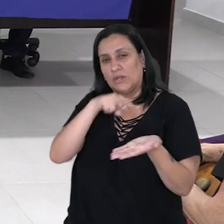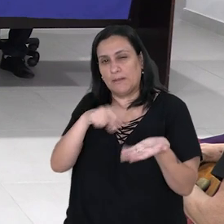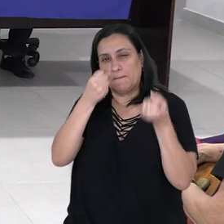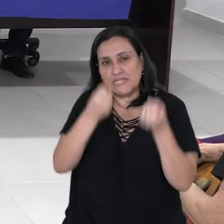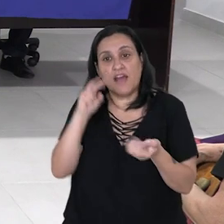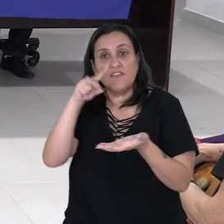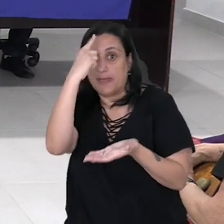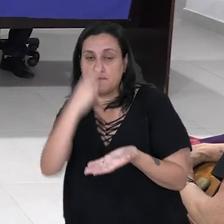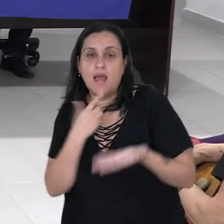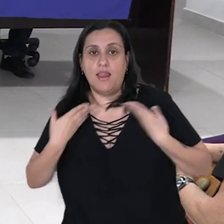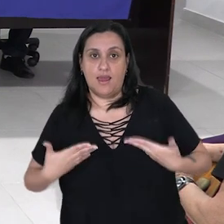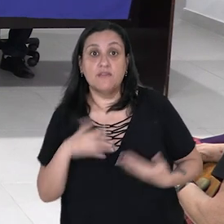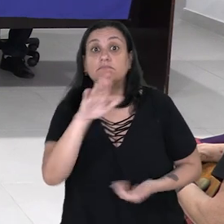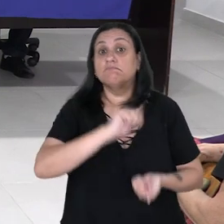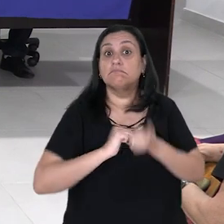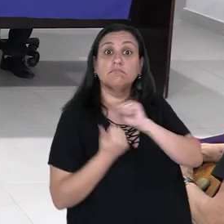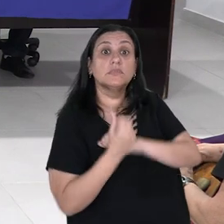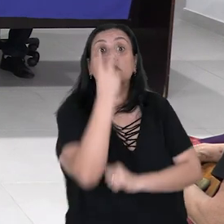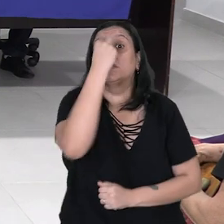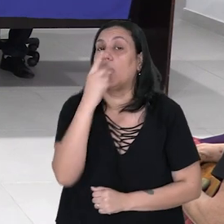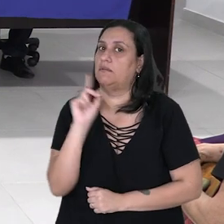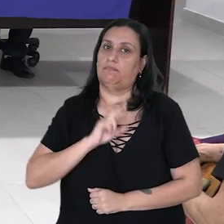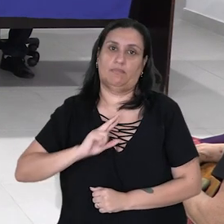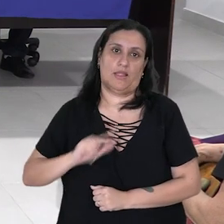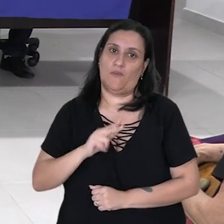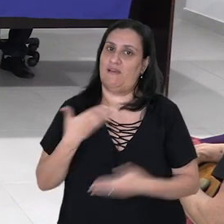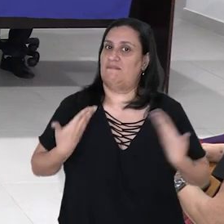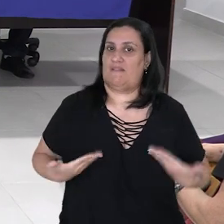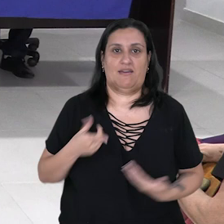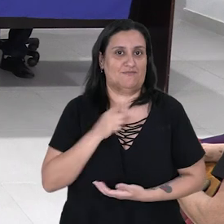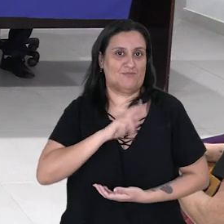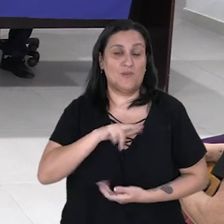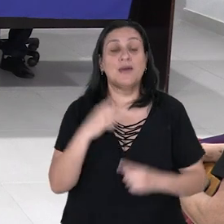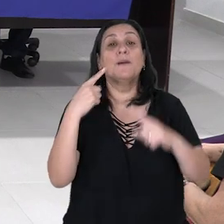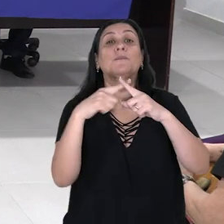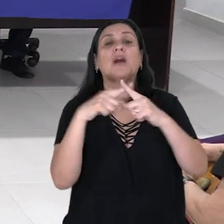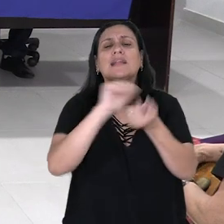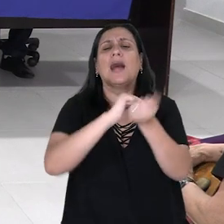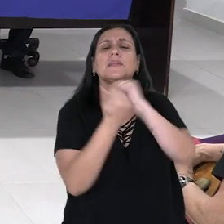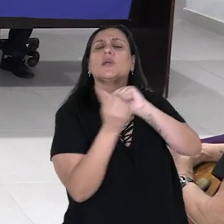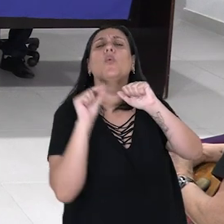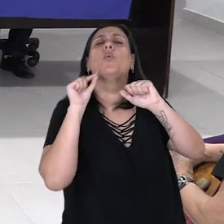leitura. Para o deficiente visual, não. Porque o que é a adaptação? É você pegar